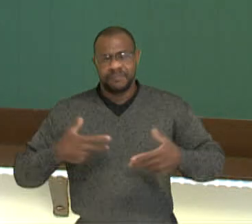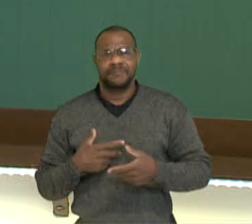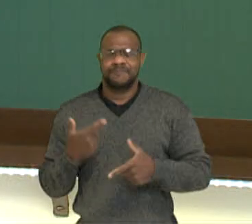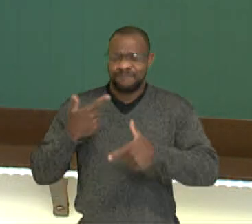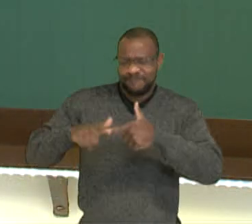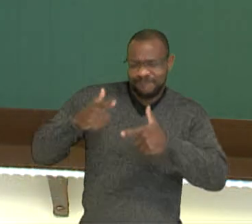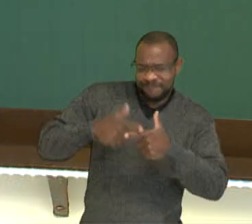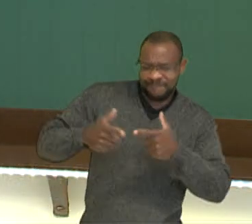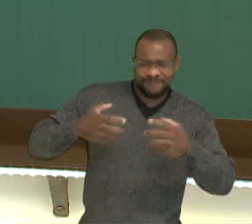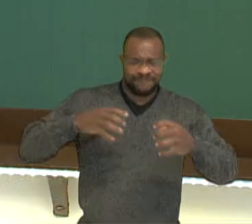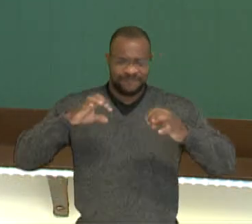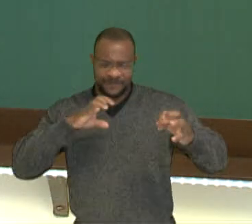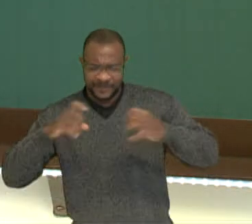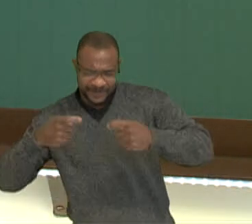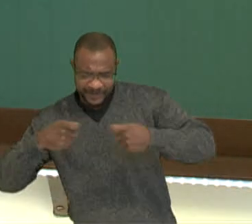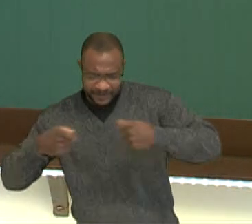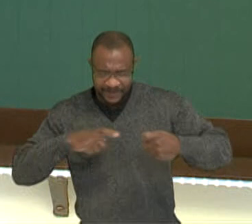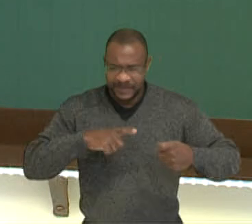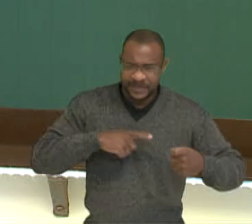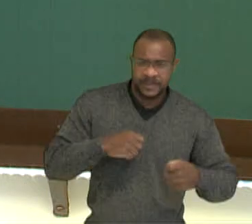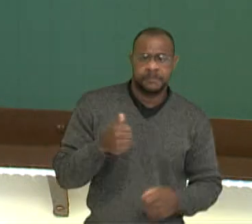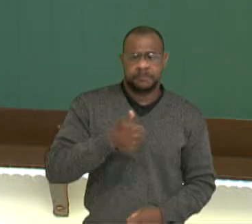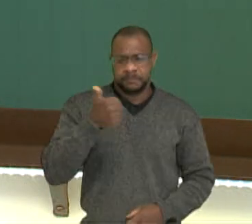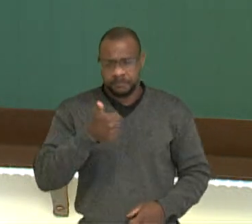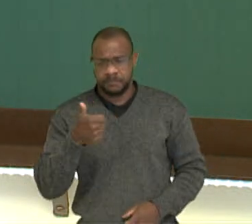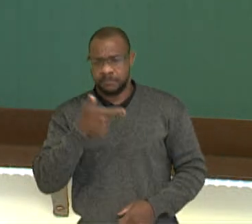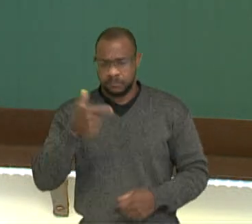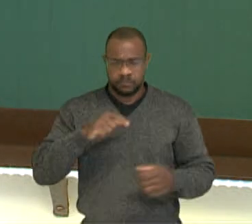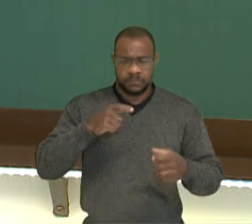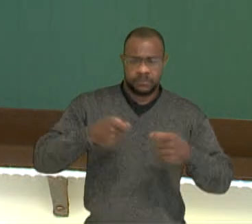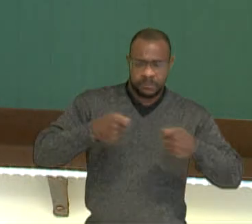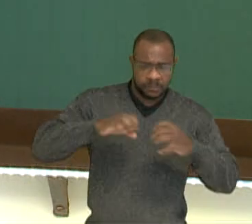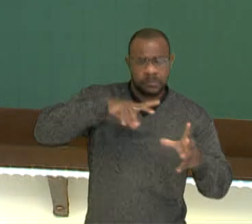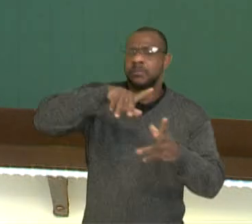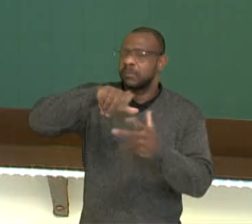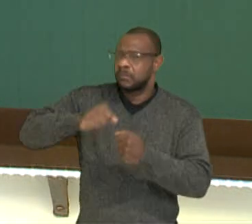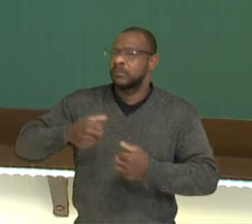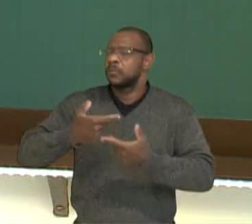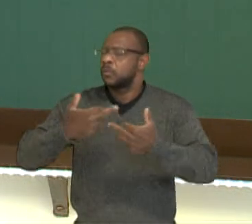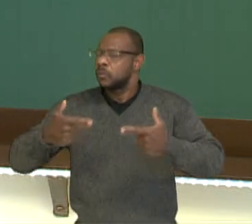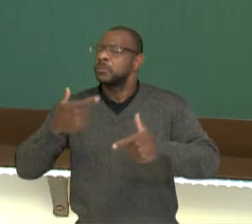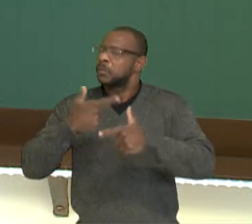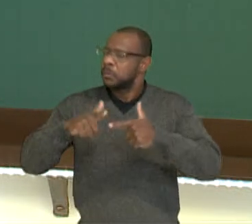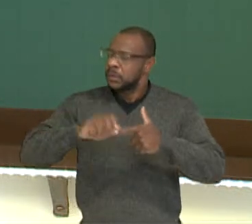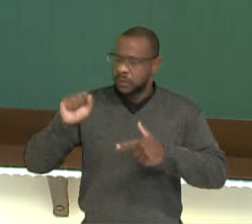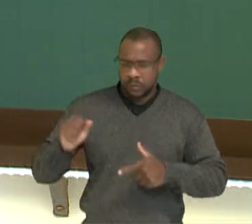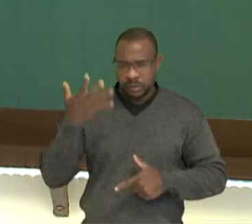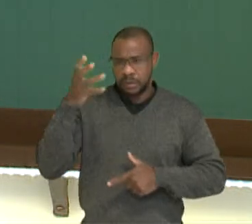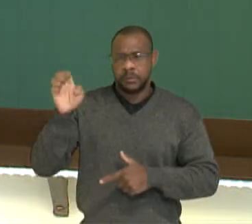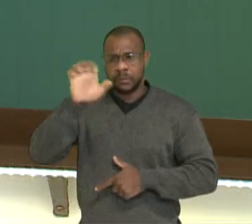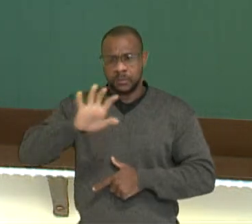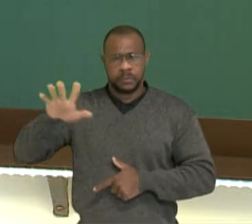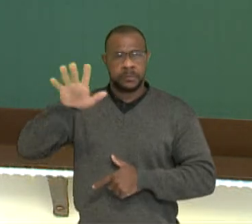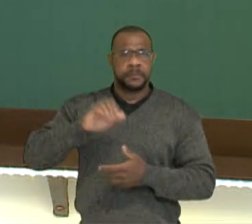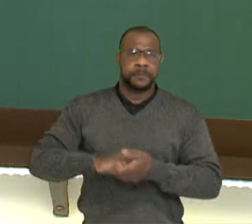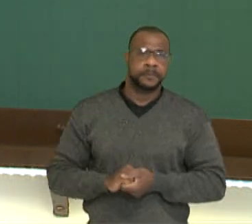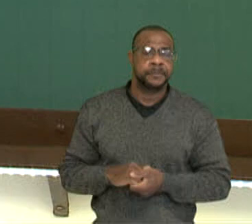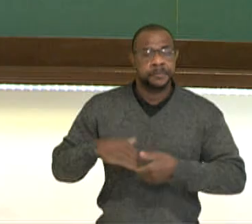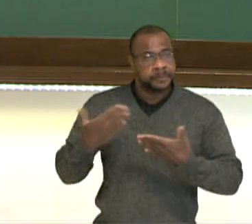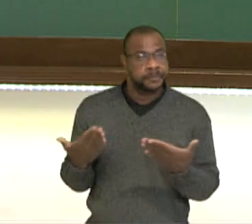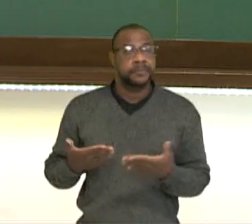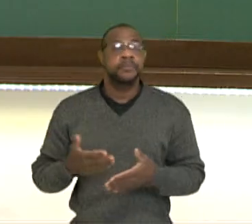as grandes guerras, tivemos ali Primeira e Segunda Guerra Mundial, entre tantos outros conflitos que ocorreram no continente europeu.